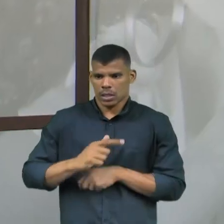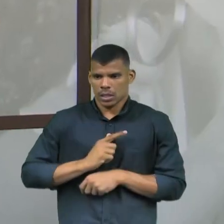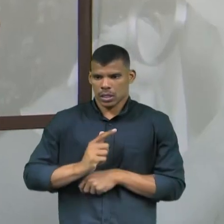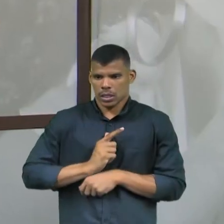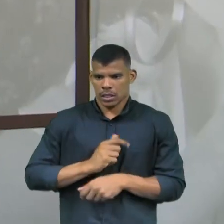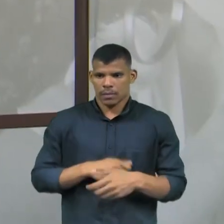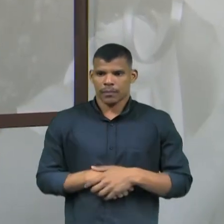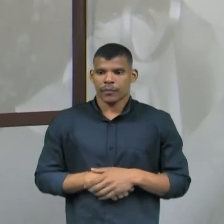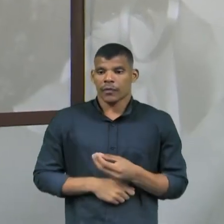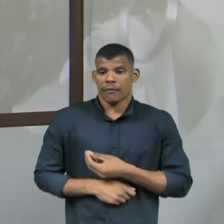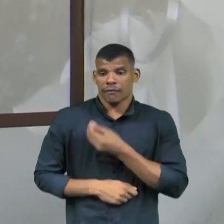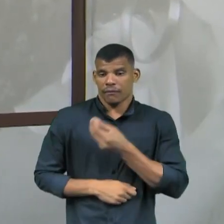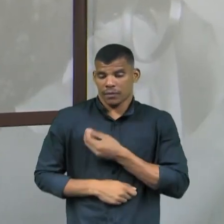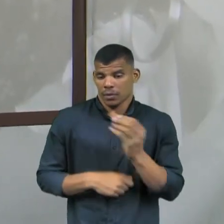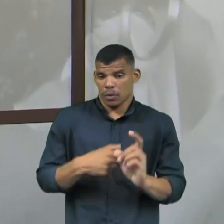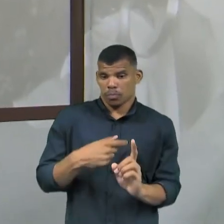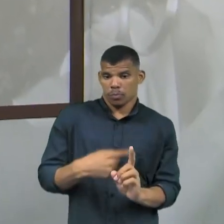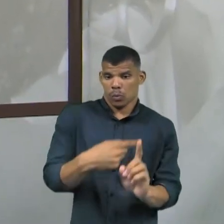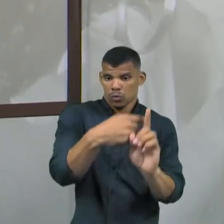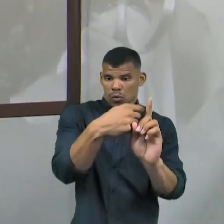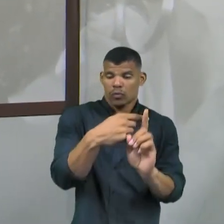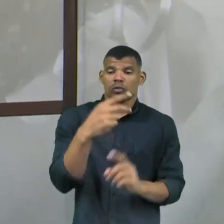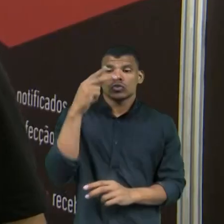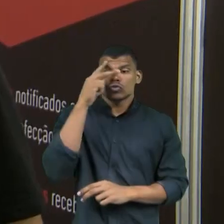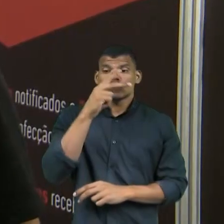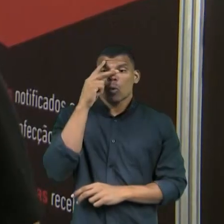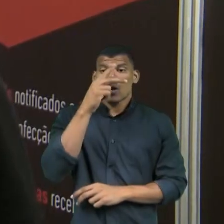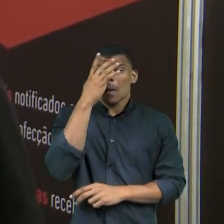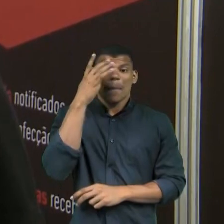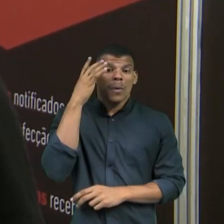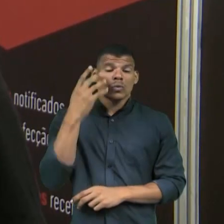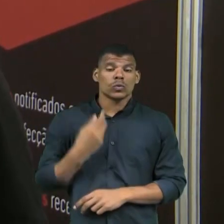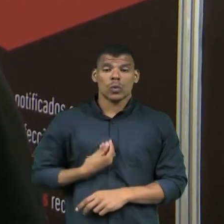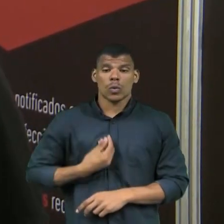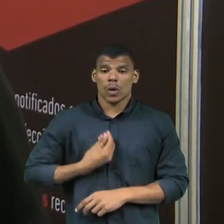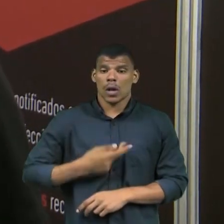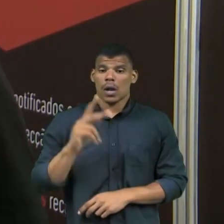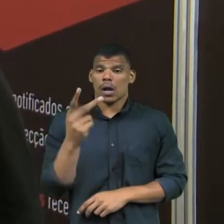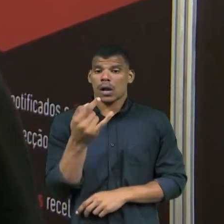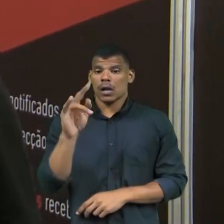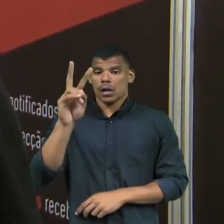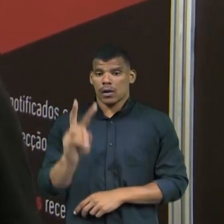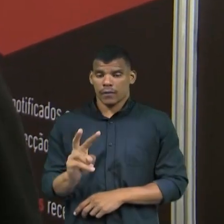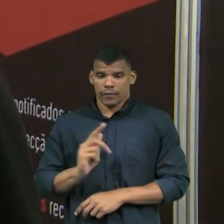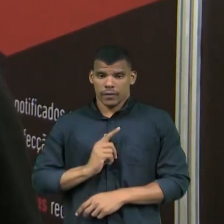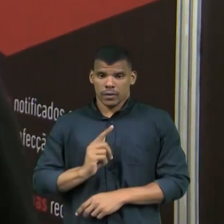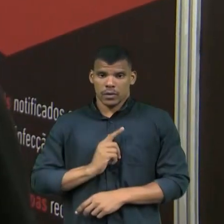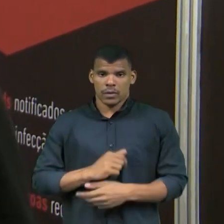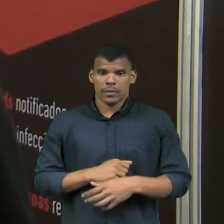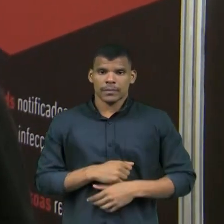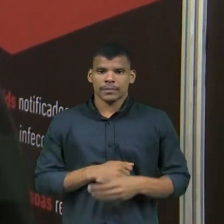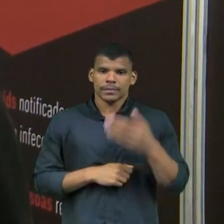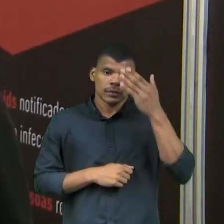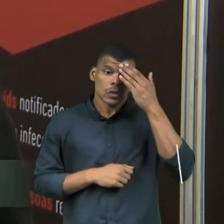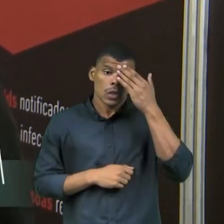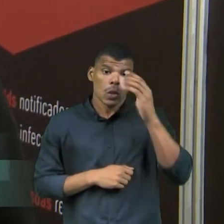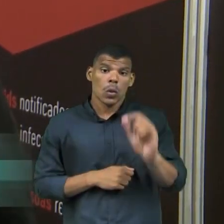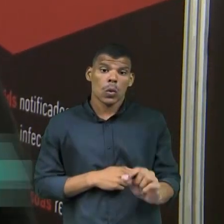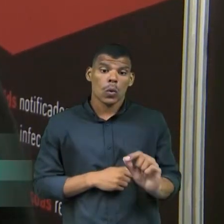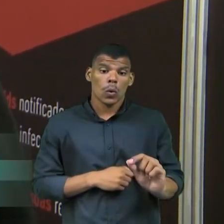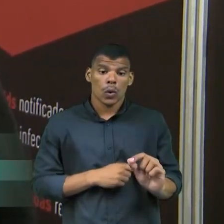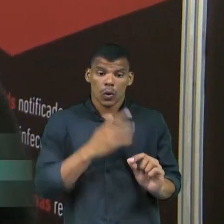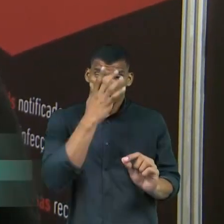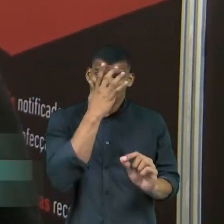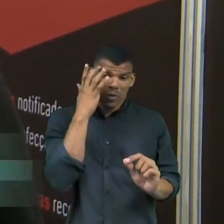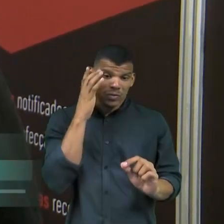Vidas Positivas, Histórias de Quem Vive com HIV. O que é que eu falo disso? É entender que as pessoas ainda não